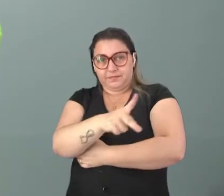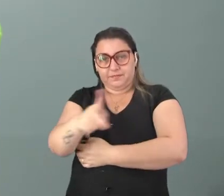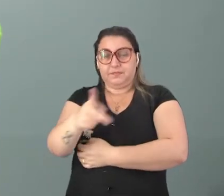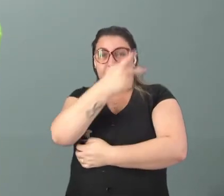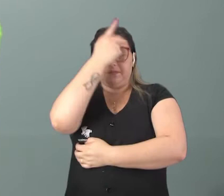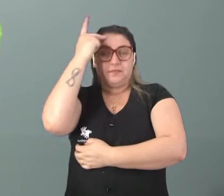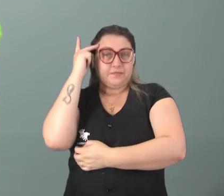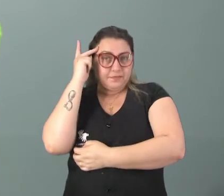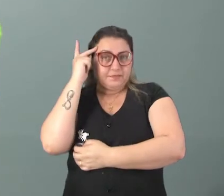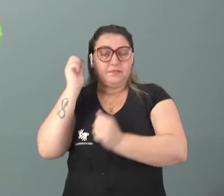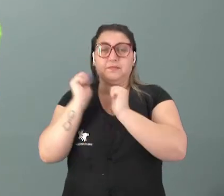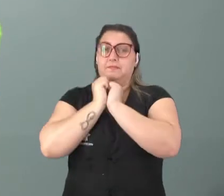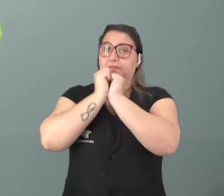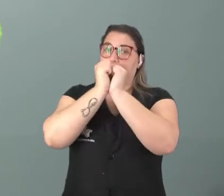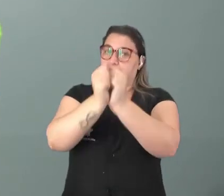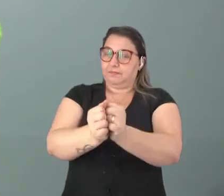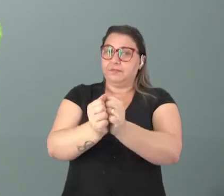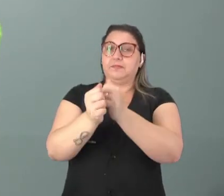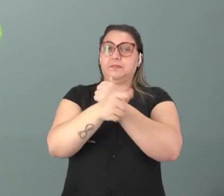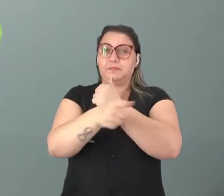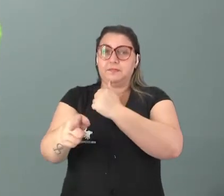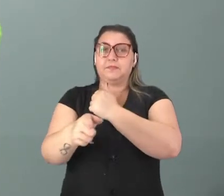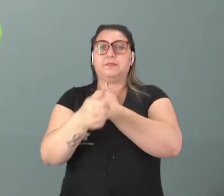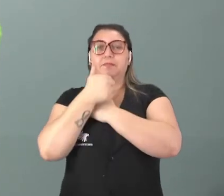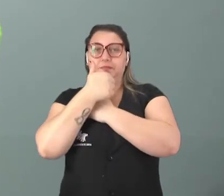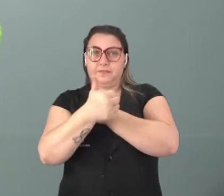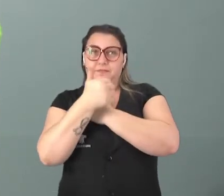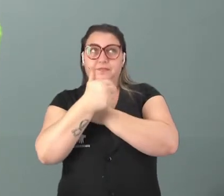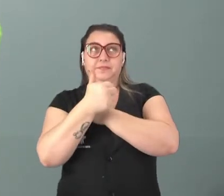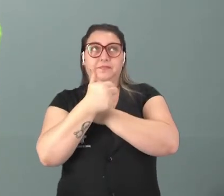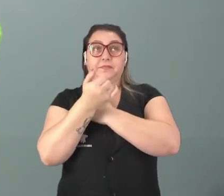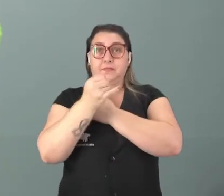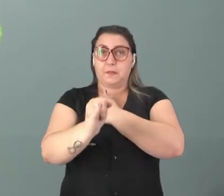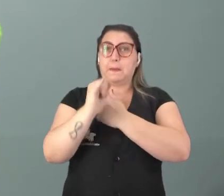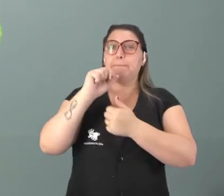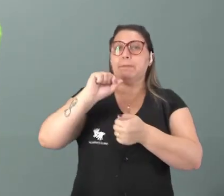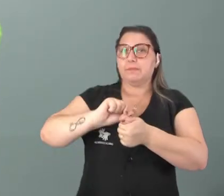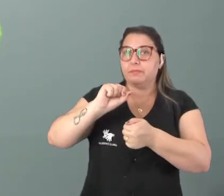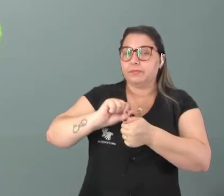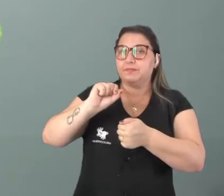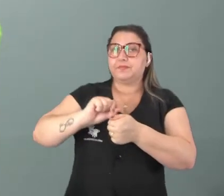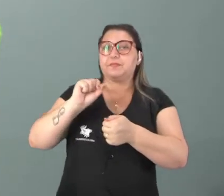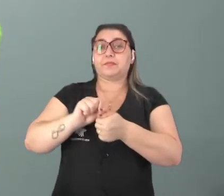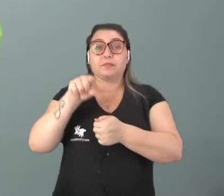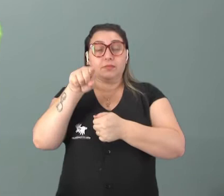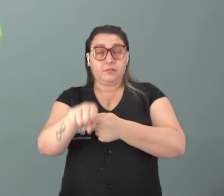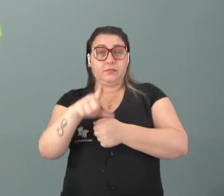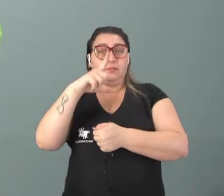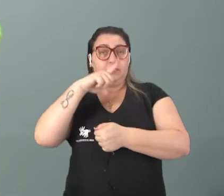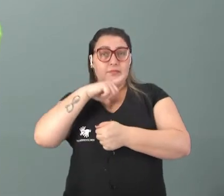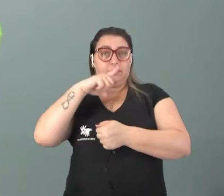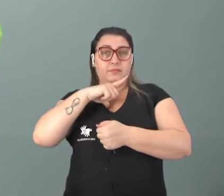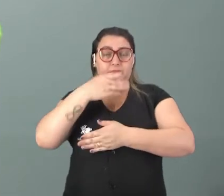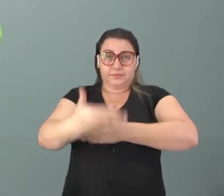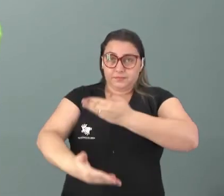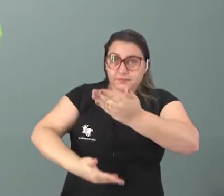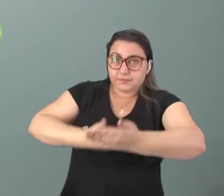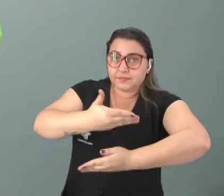da pessoa que está ali no comando, certinho? Se fizer isso, né, você vai ter uma